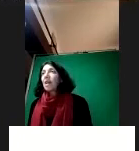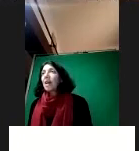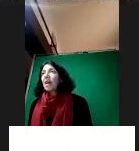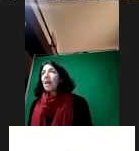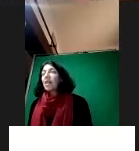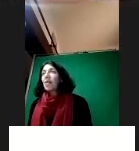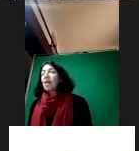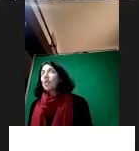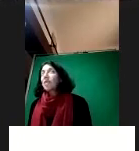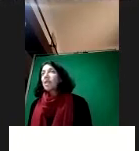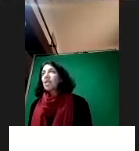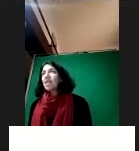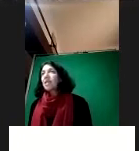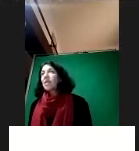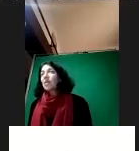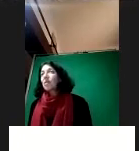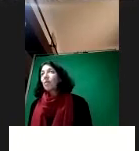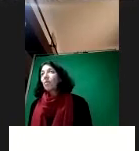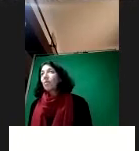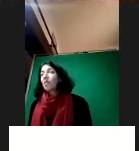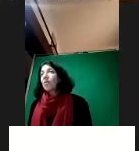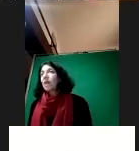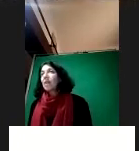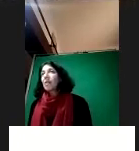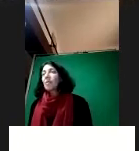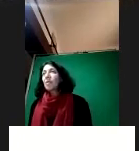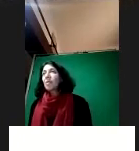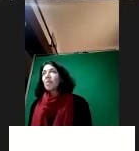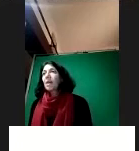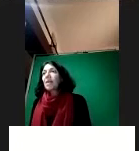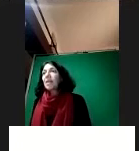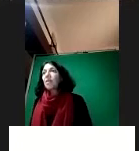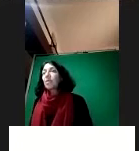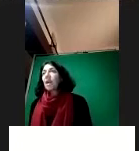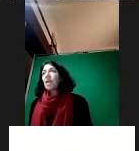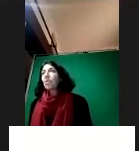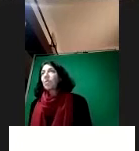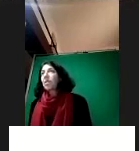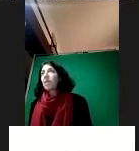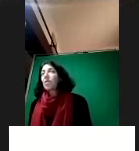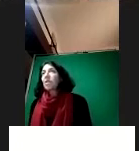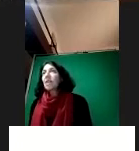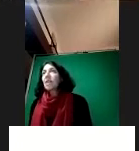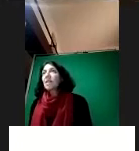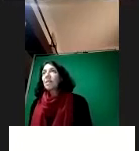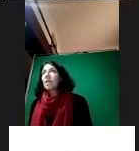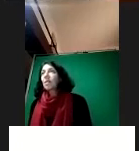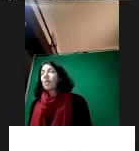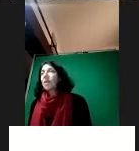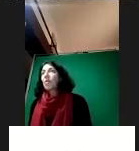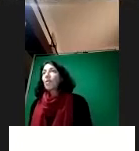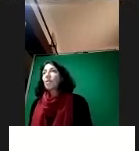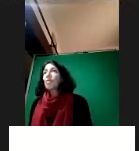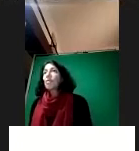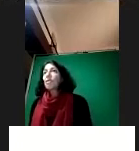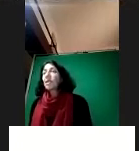uma descrição interessante nos estatutos daquilo que são os conventos, ou eram as entradas dos